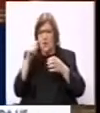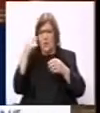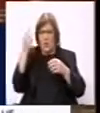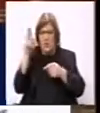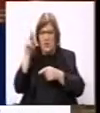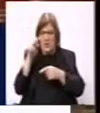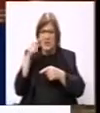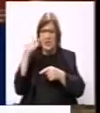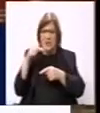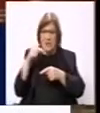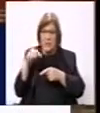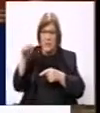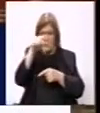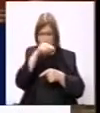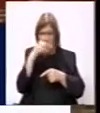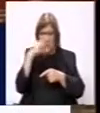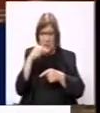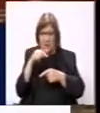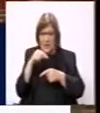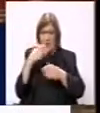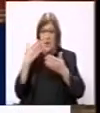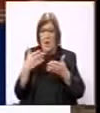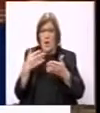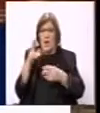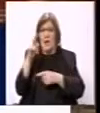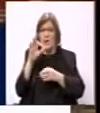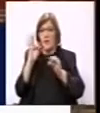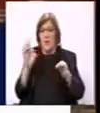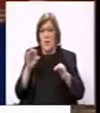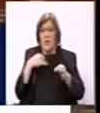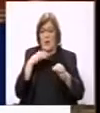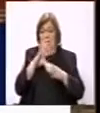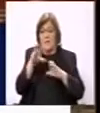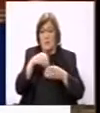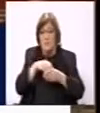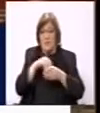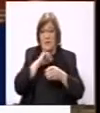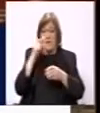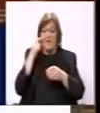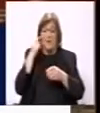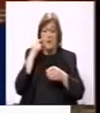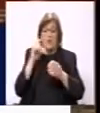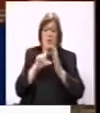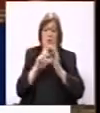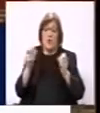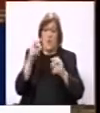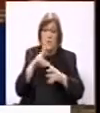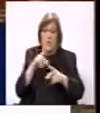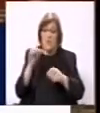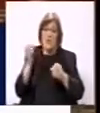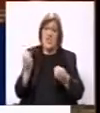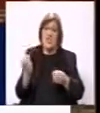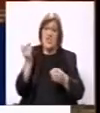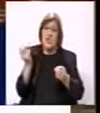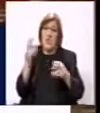artistas e irritou os interruptores e desta vez como artista não fazer parte da experiência com o projeto também novo a estrear criado